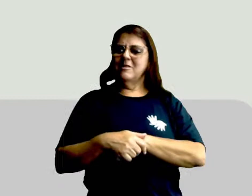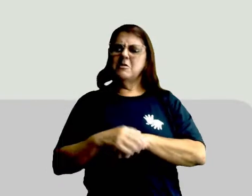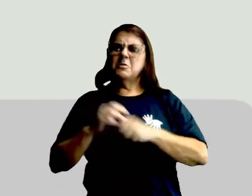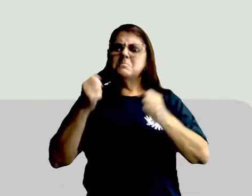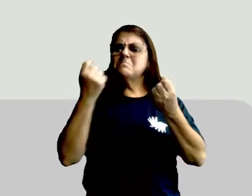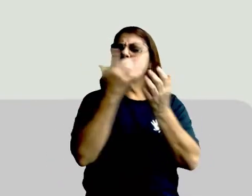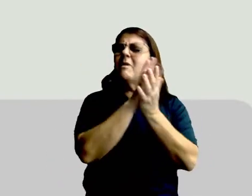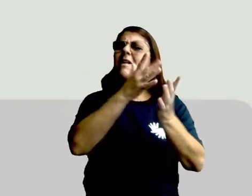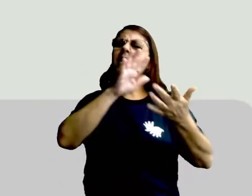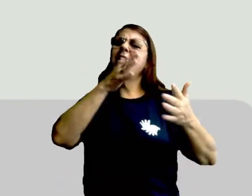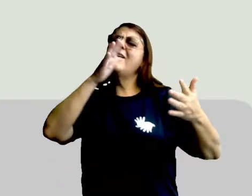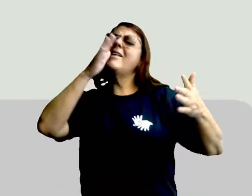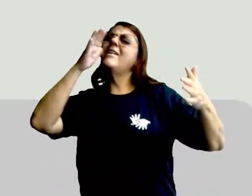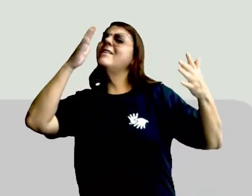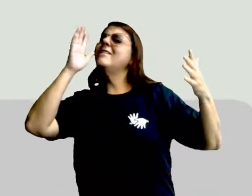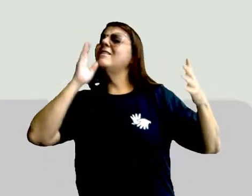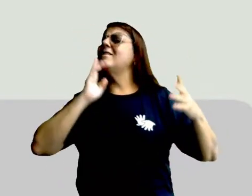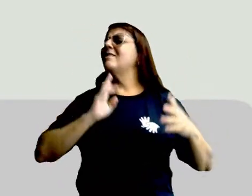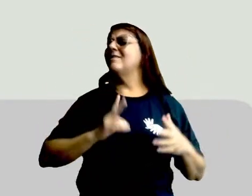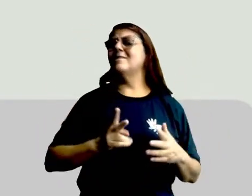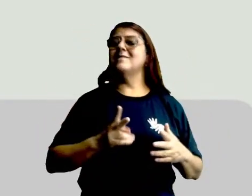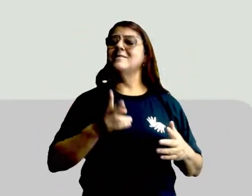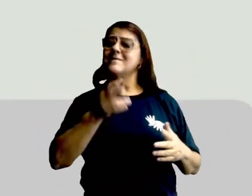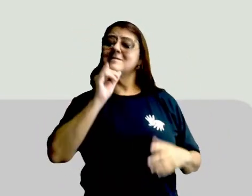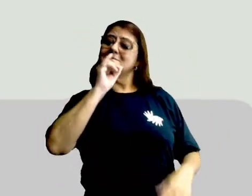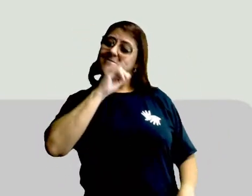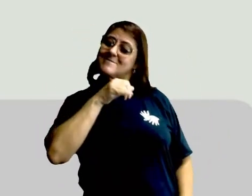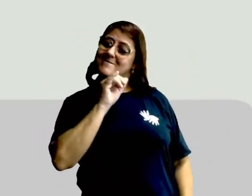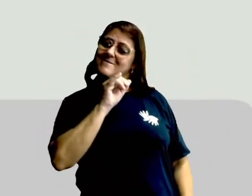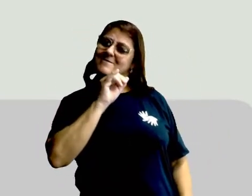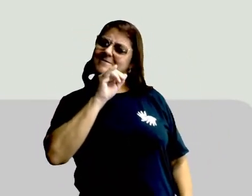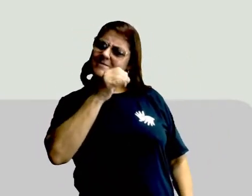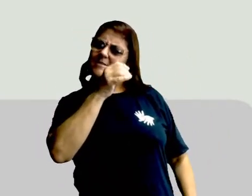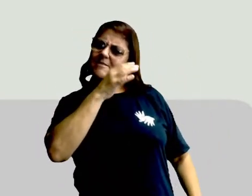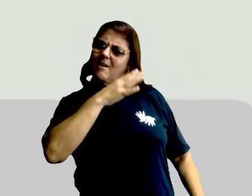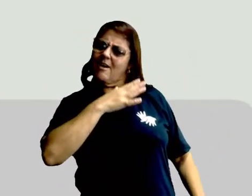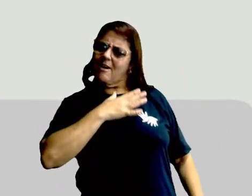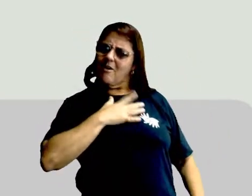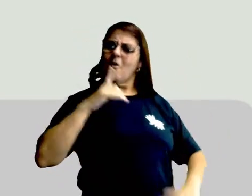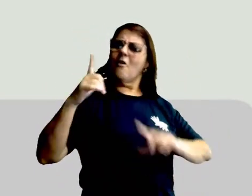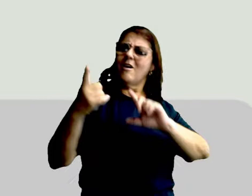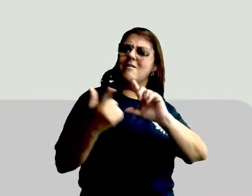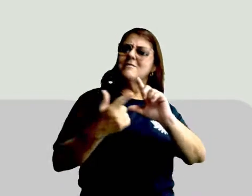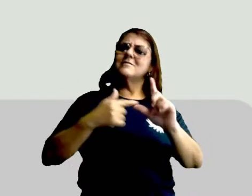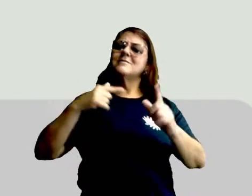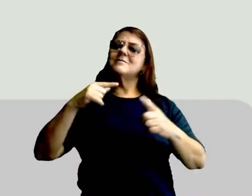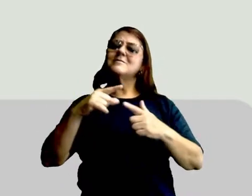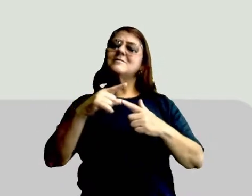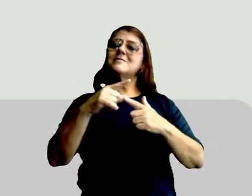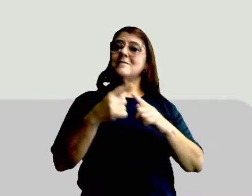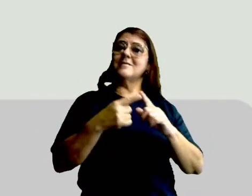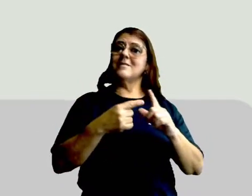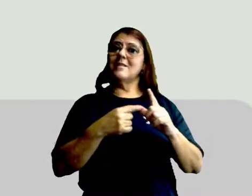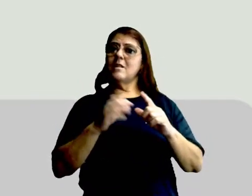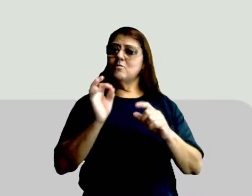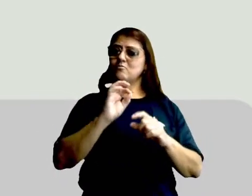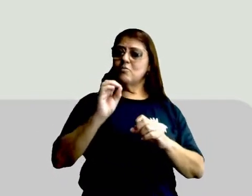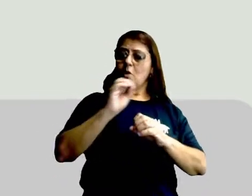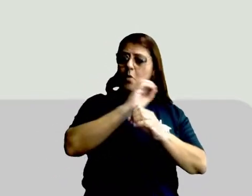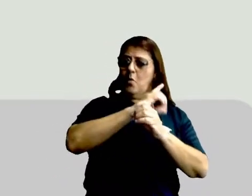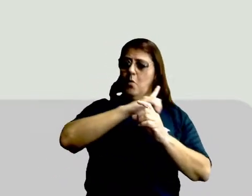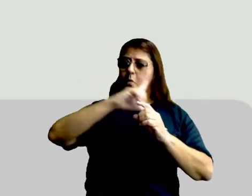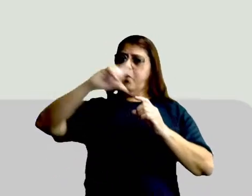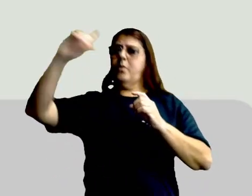brilha sem parar. Sim, sim, eu sou uma estrela, não sou cometa,